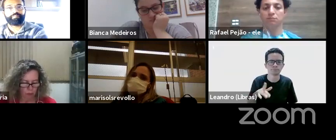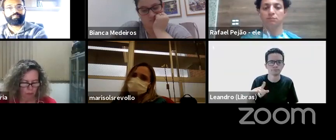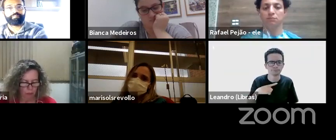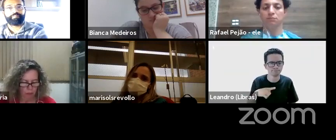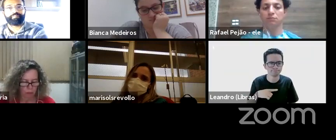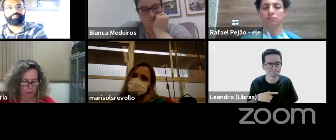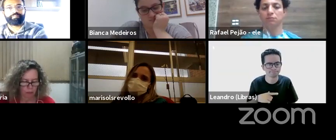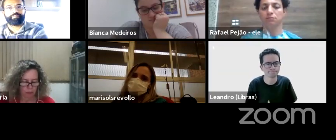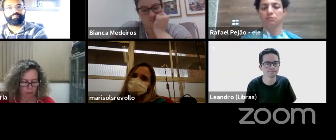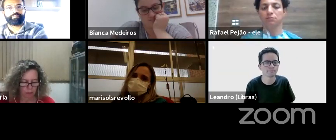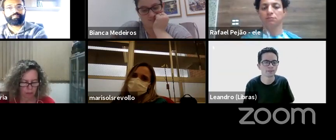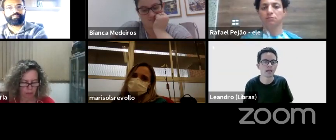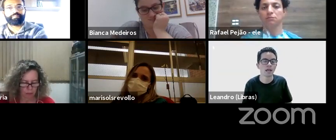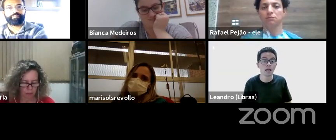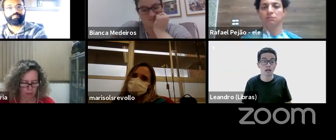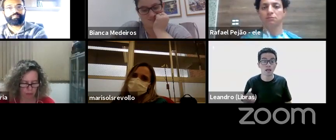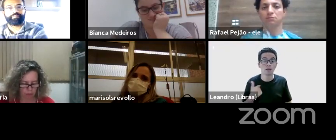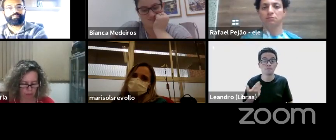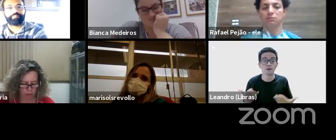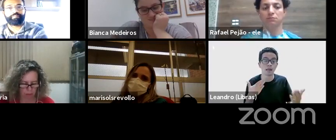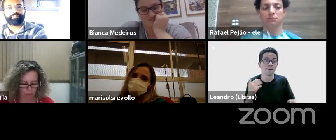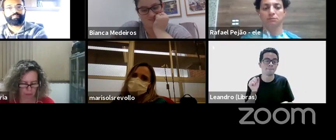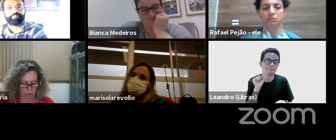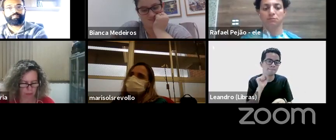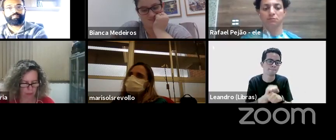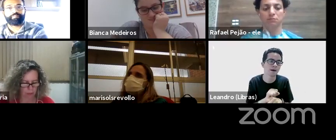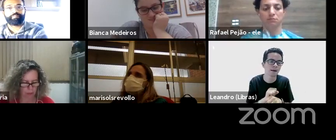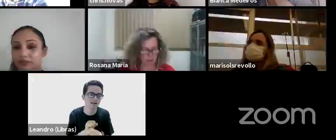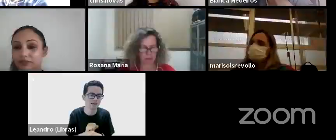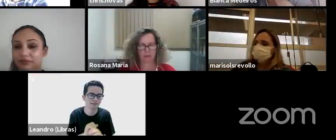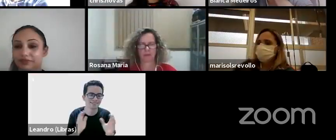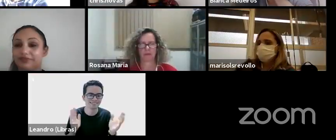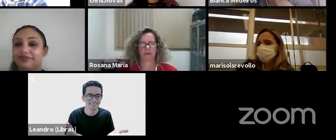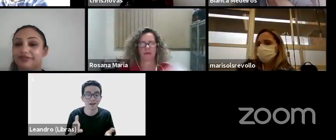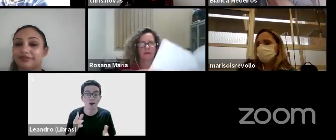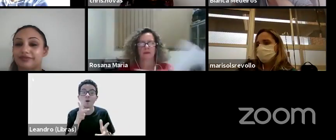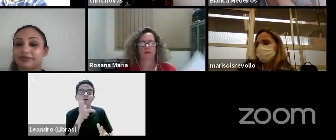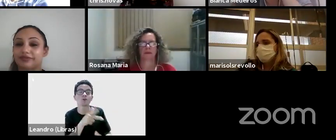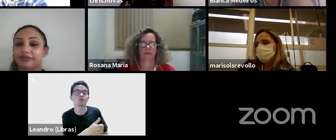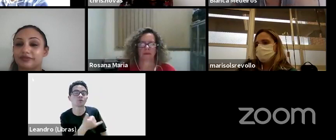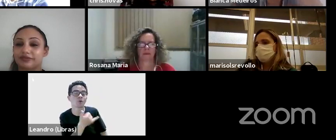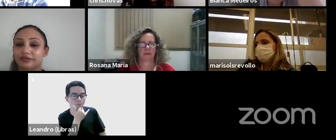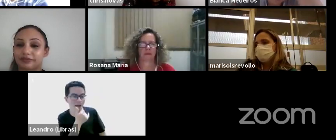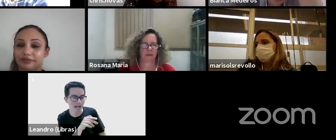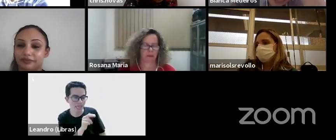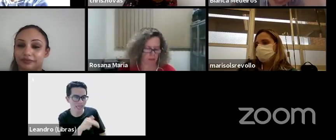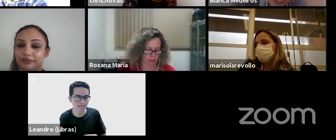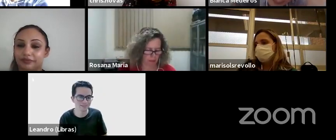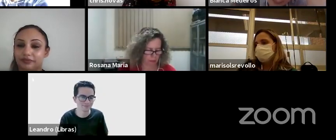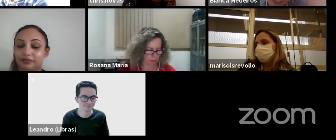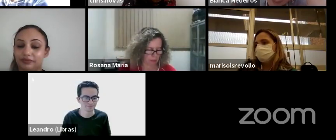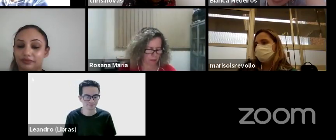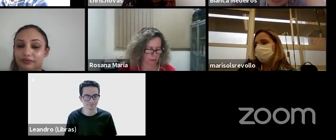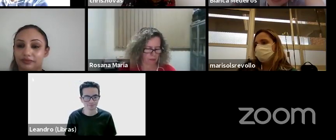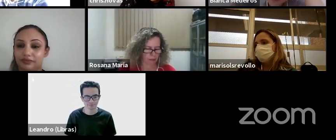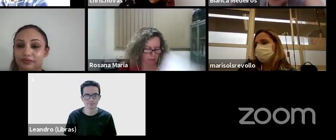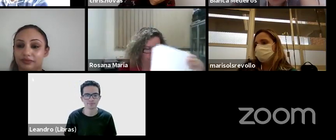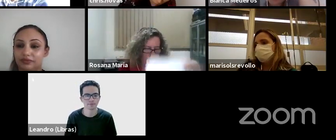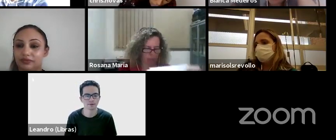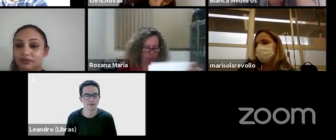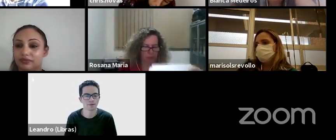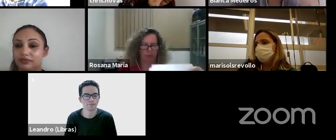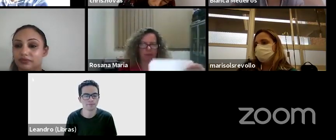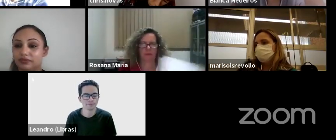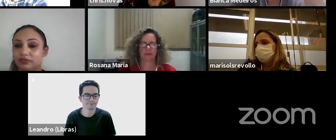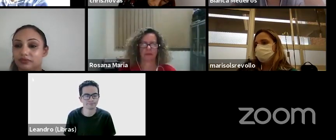parar de falar aqui, gente. O Alan, Para eu já ia te vocês. interromper. Eu já ia te interromper. A ideia era